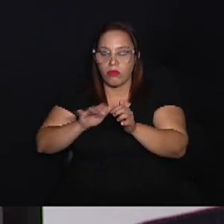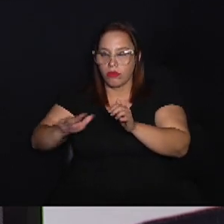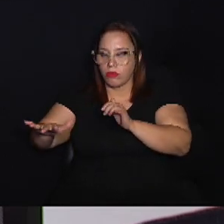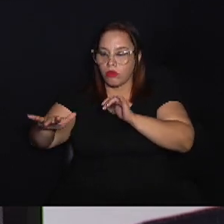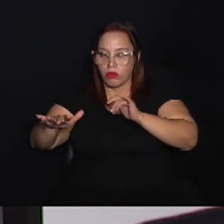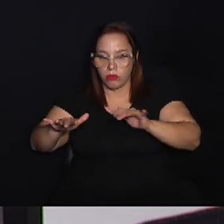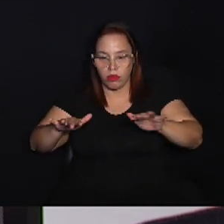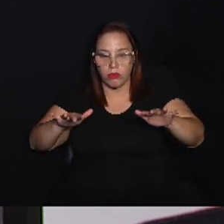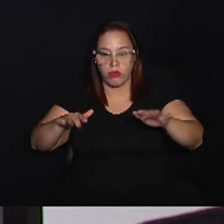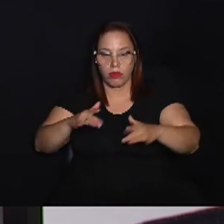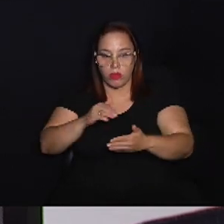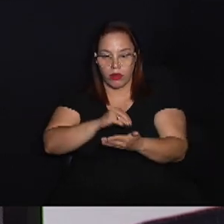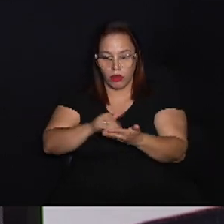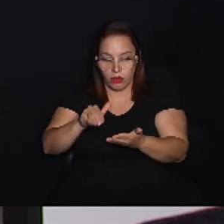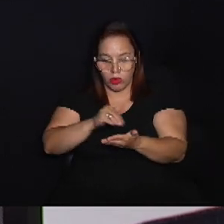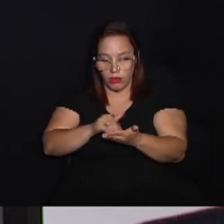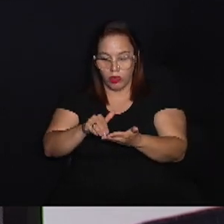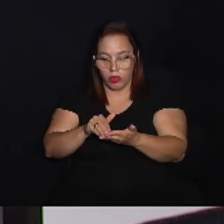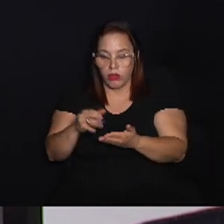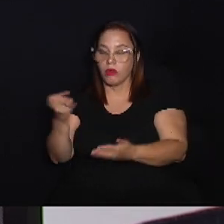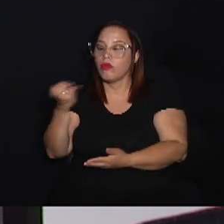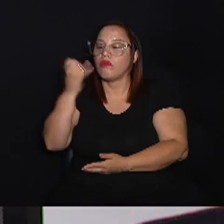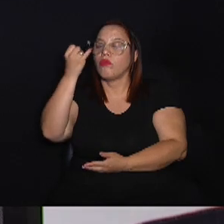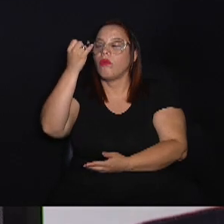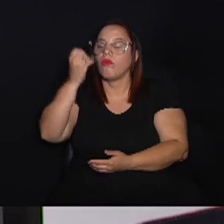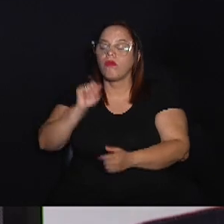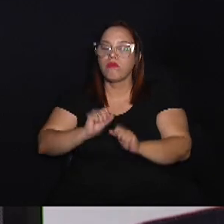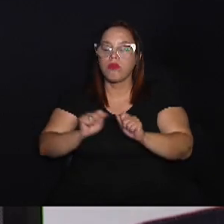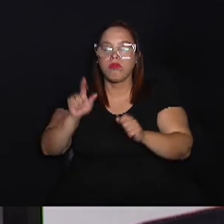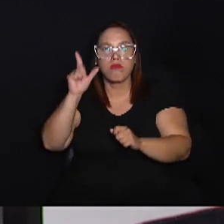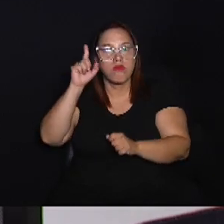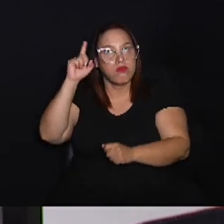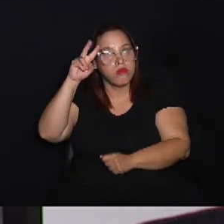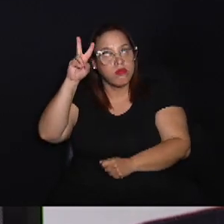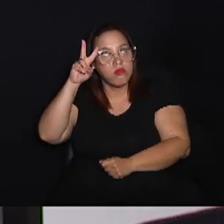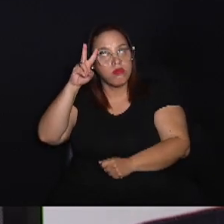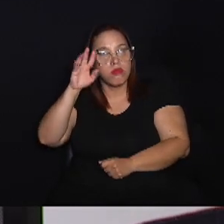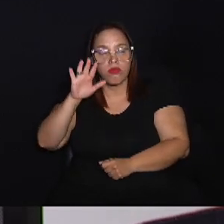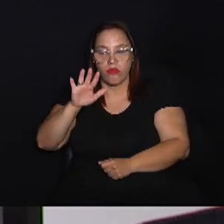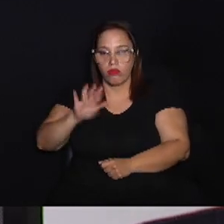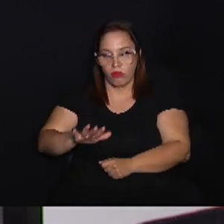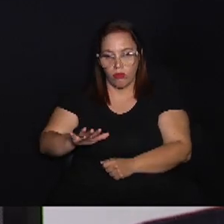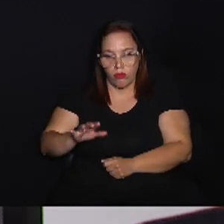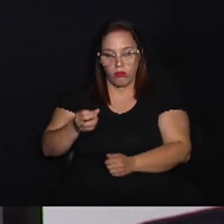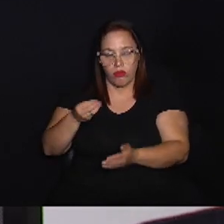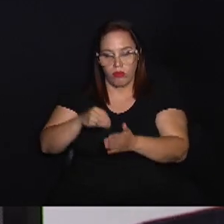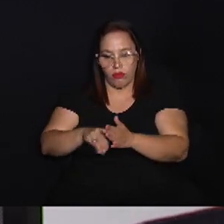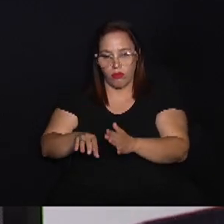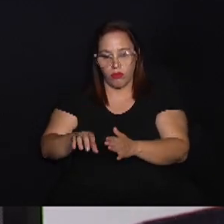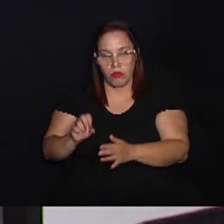entre as secretarias. Importante ressaltar que pelo menos metade deste valor,